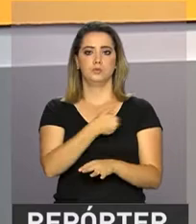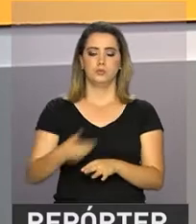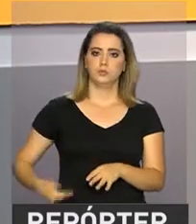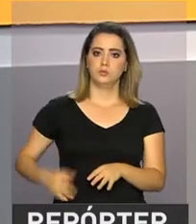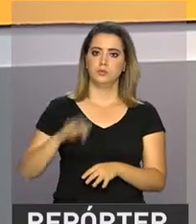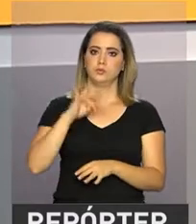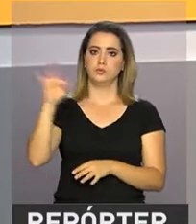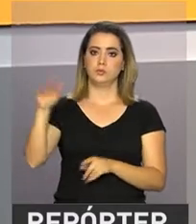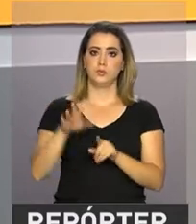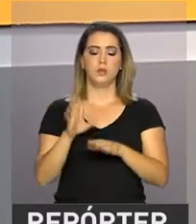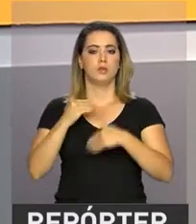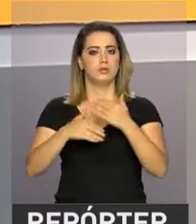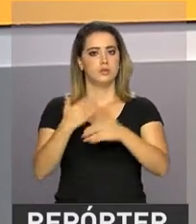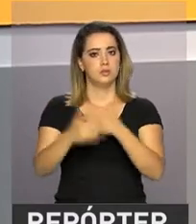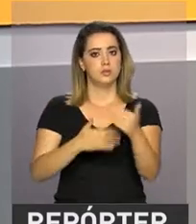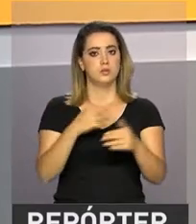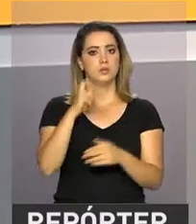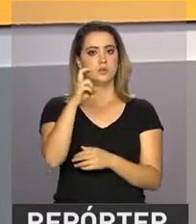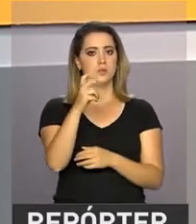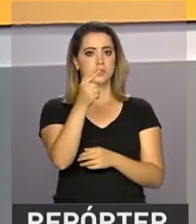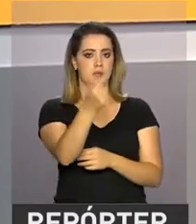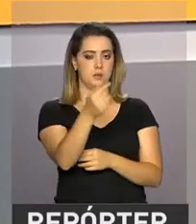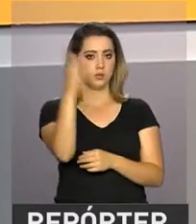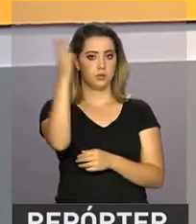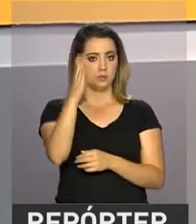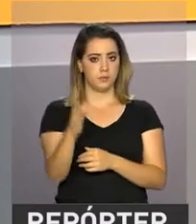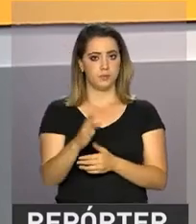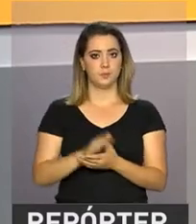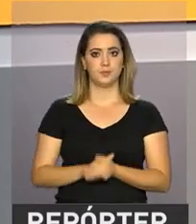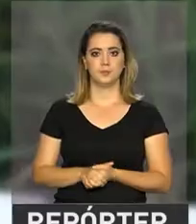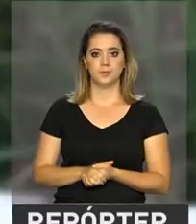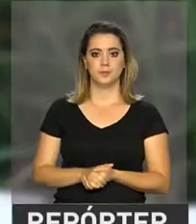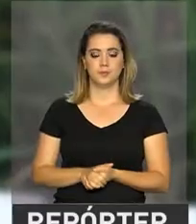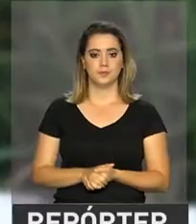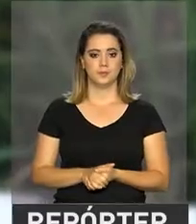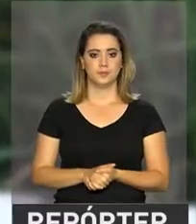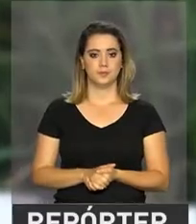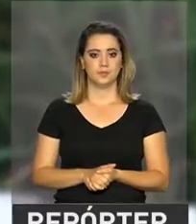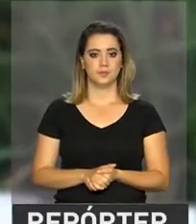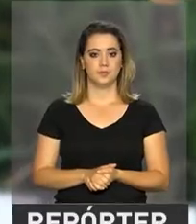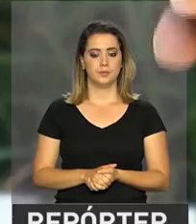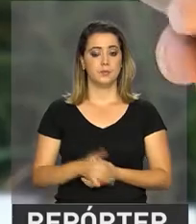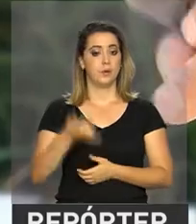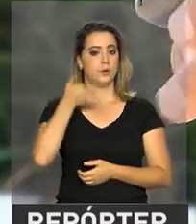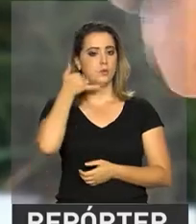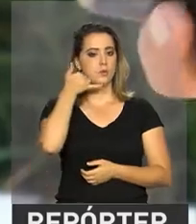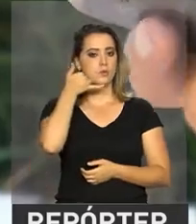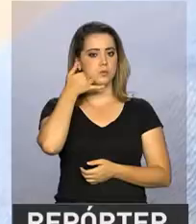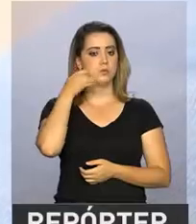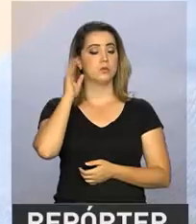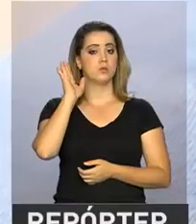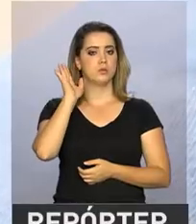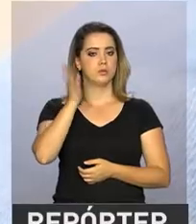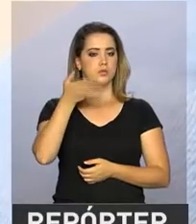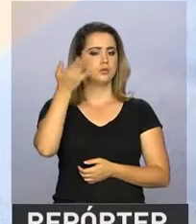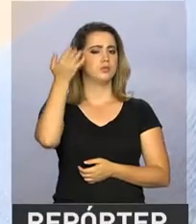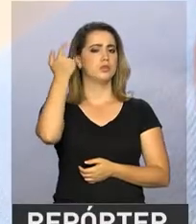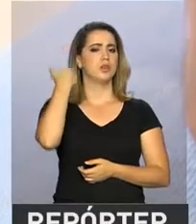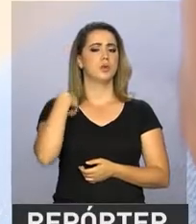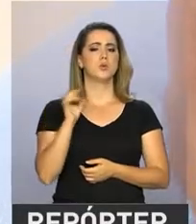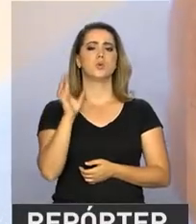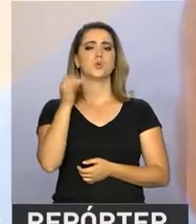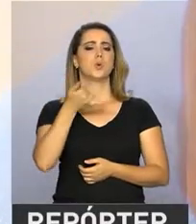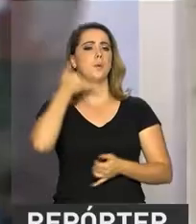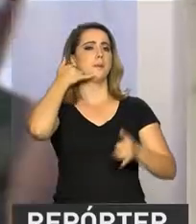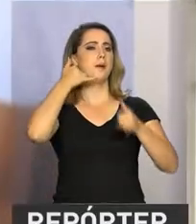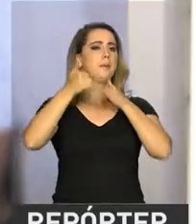do governo federal, desenvolve o 5G no Brasil. O celular há tempos já deixou de ser apenas um aparelho